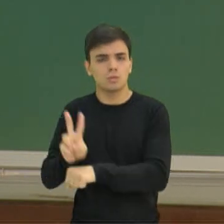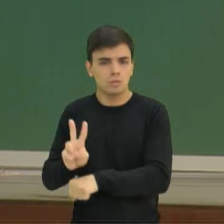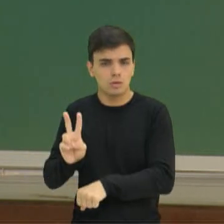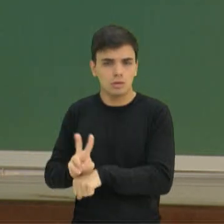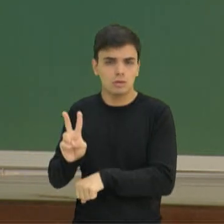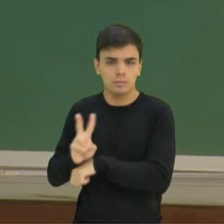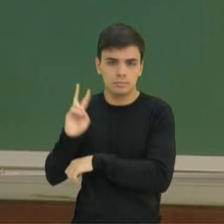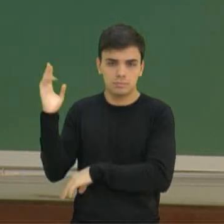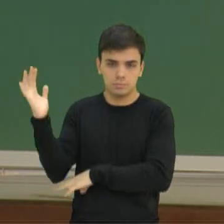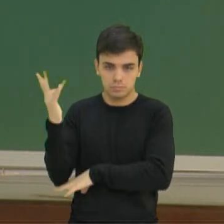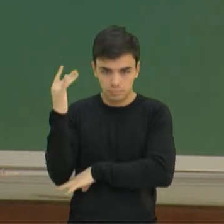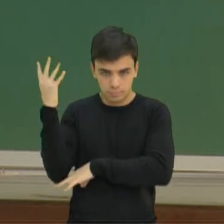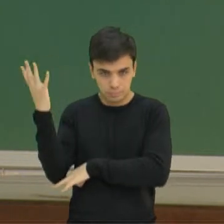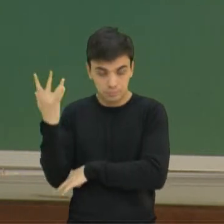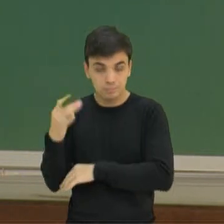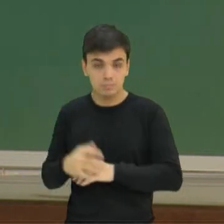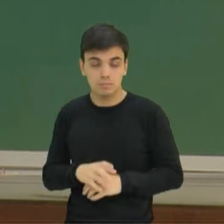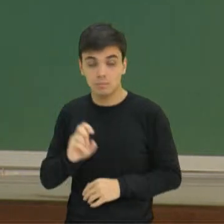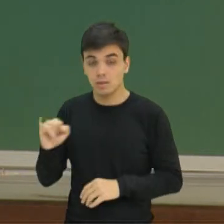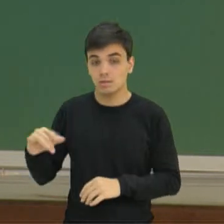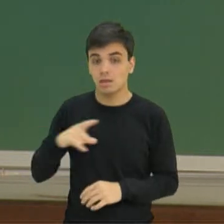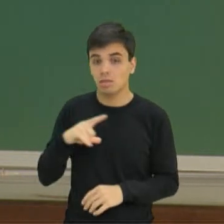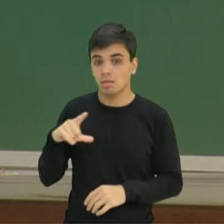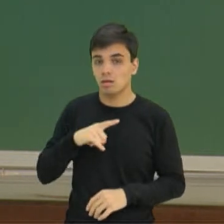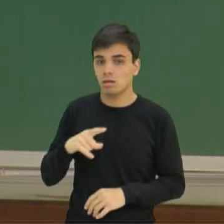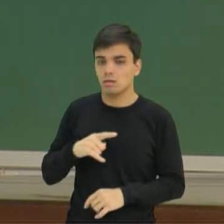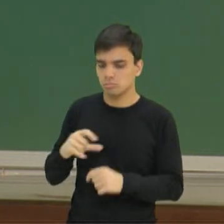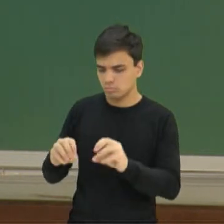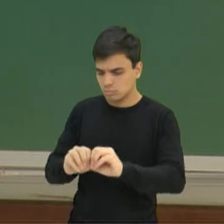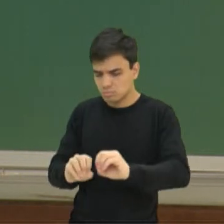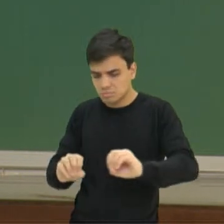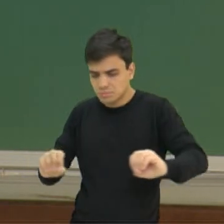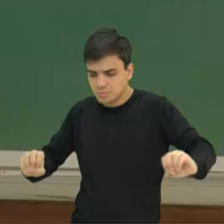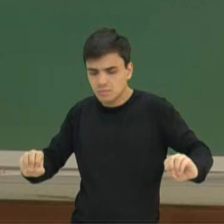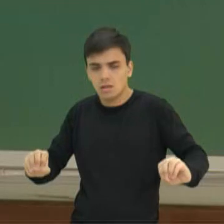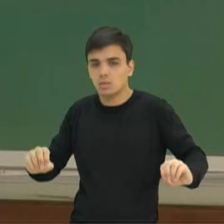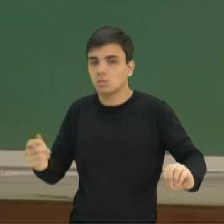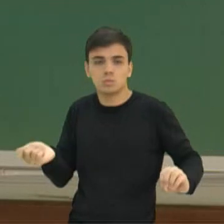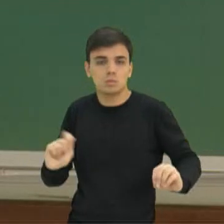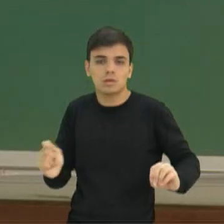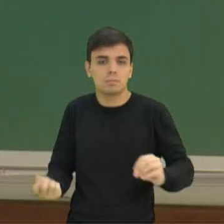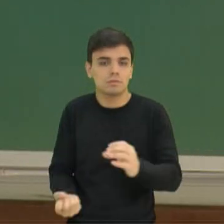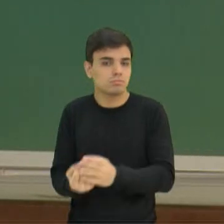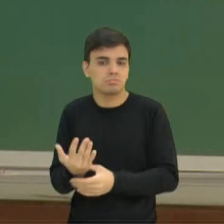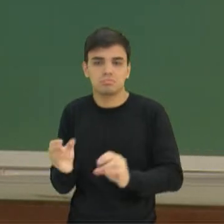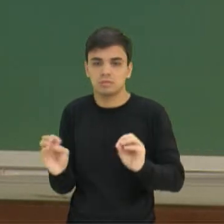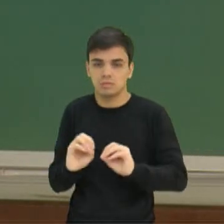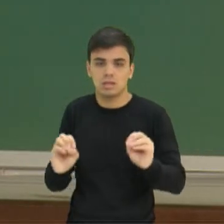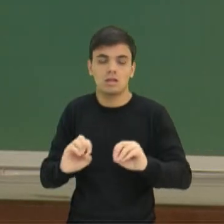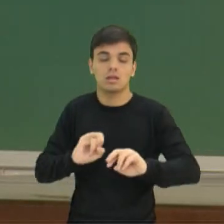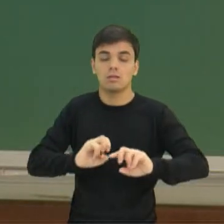de vegetais. Né? Se eu tenho uma área de deserto, eu não consigo cultivar nada ali. Então, aí,